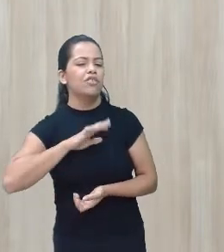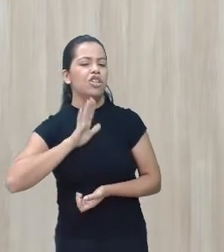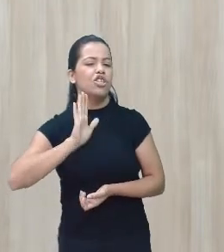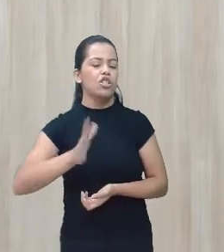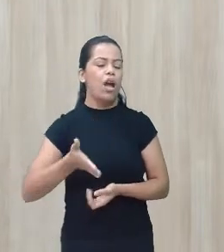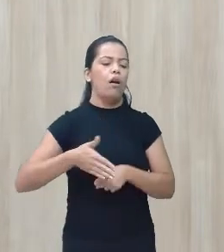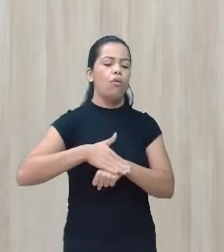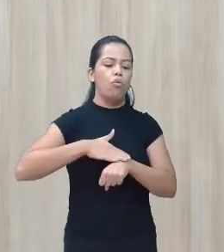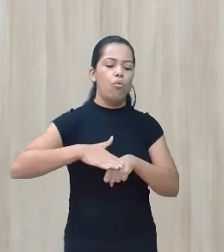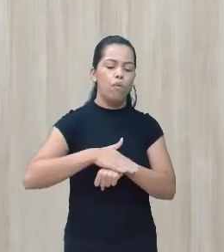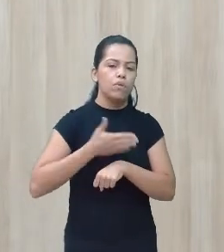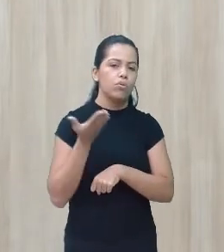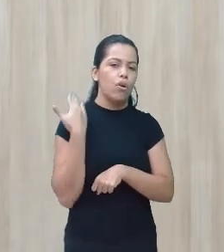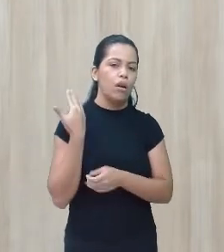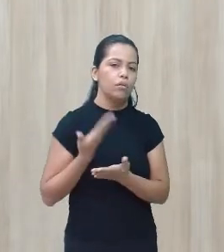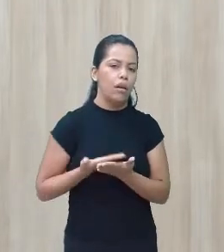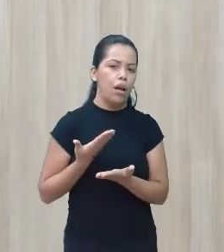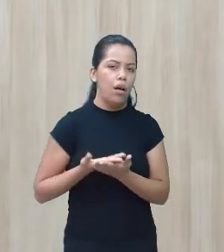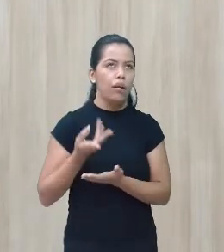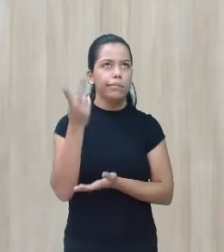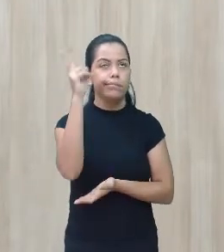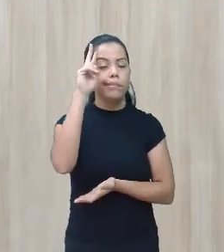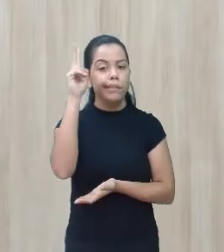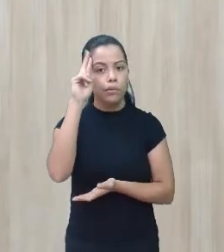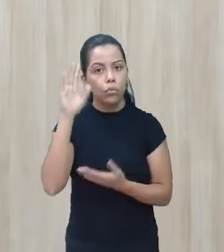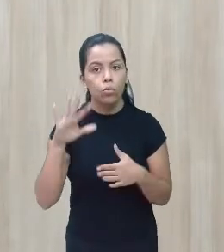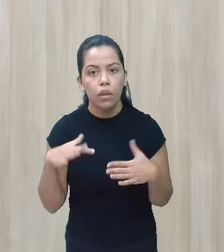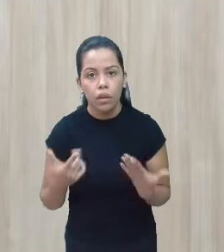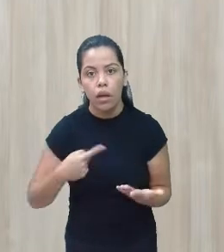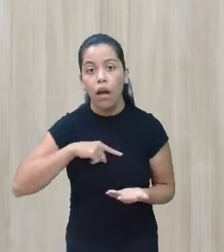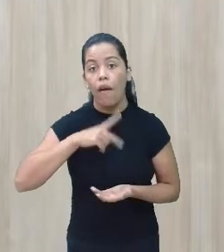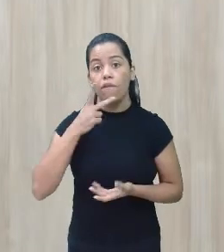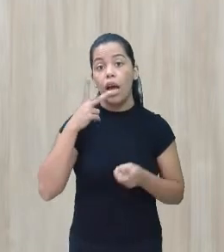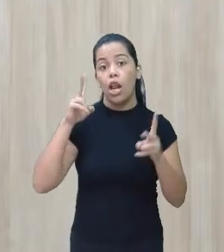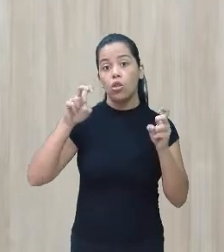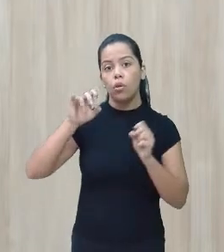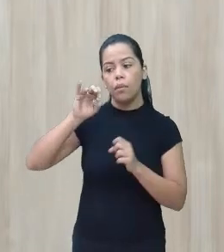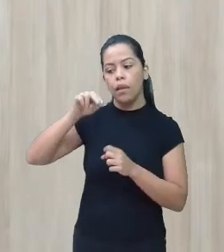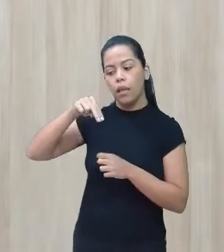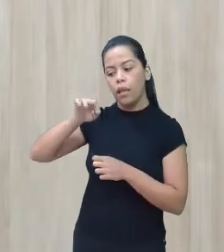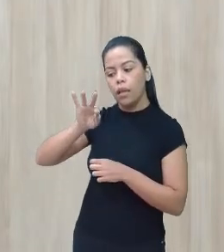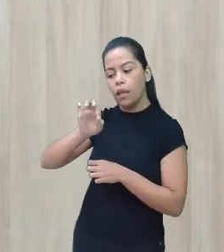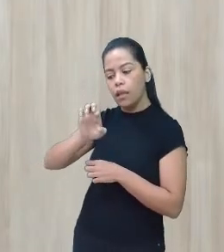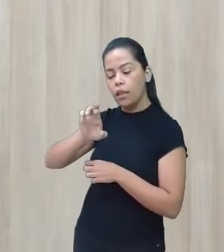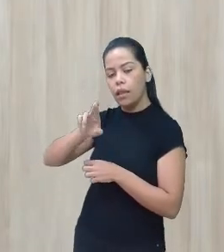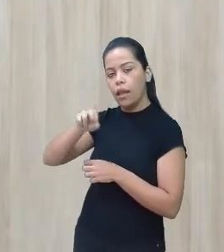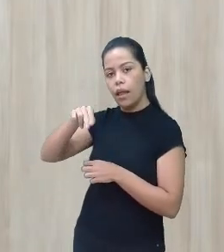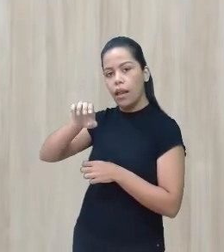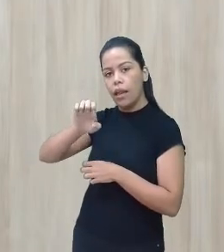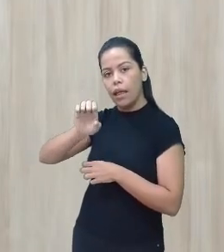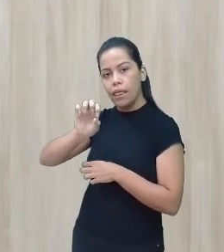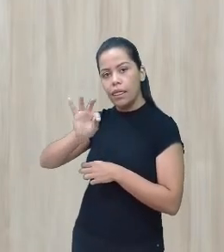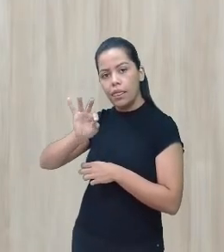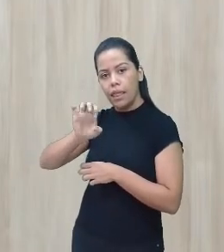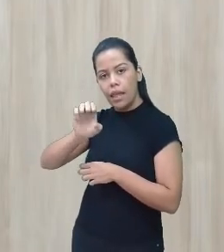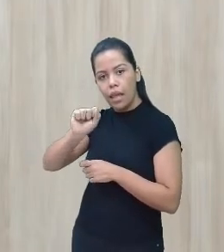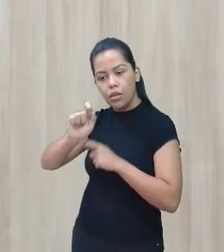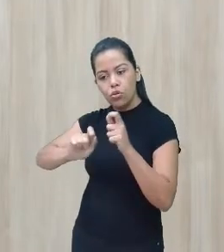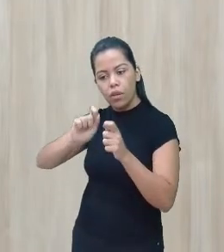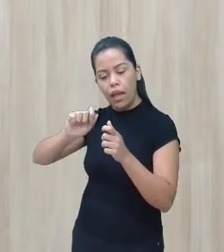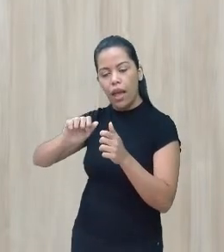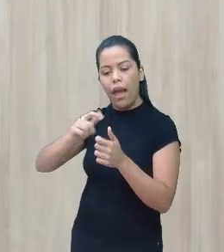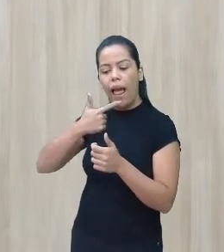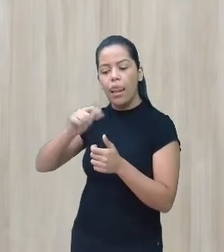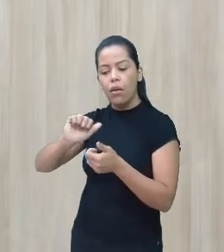na segunda-feira. Então, a gente estava falando sobre internetês, não é? Aquela língua adaptada, que é,